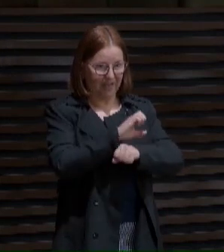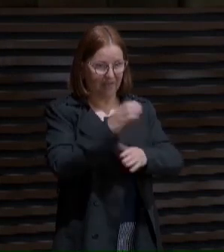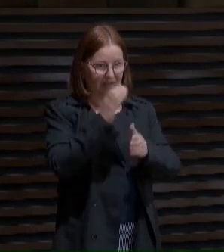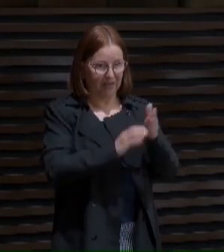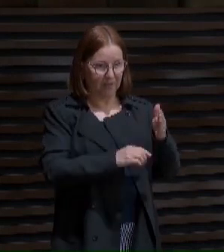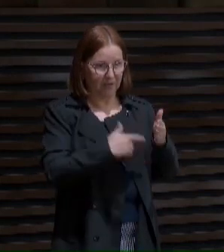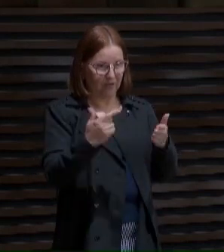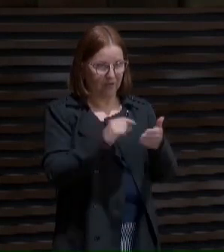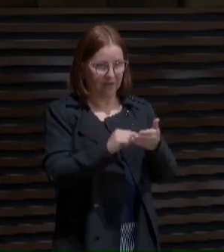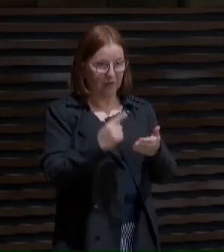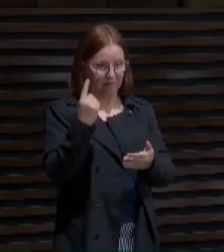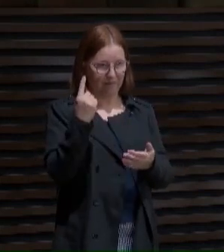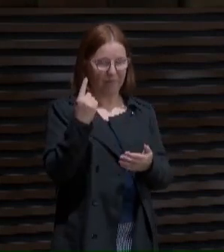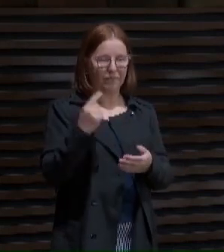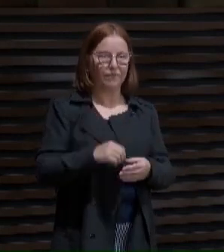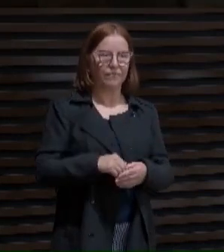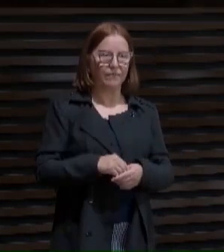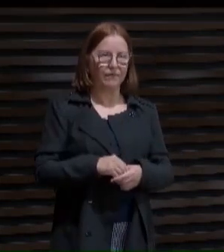2:1.